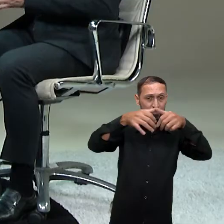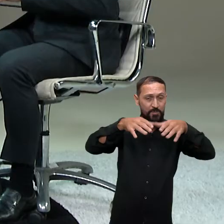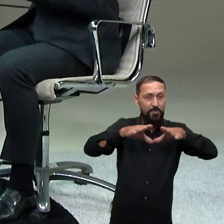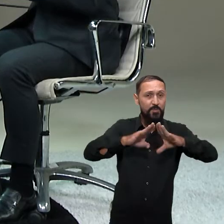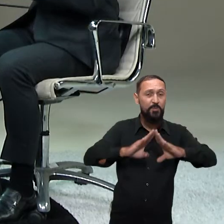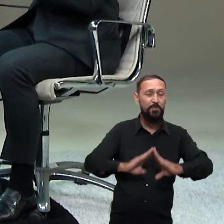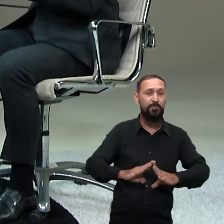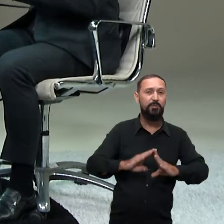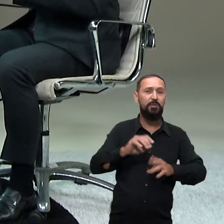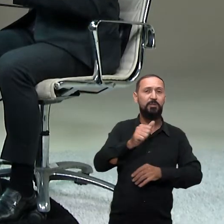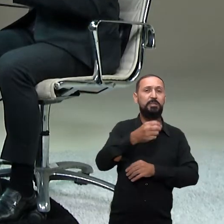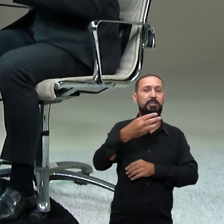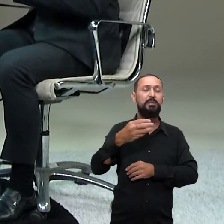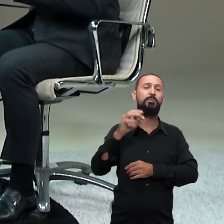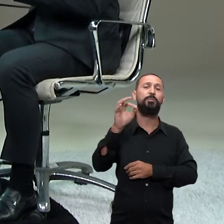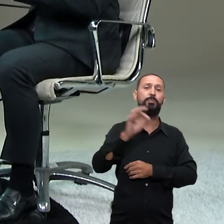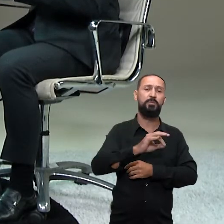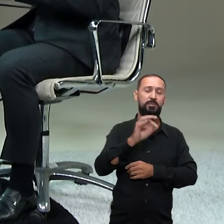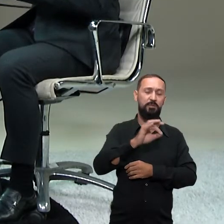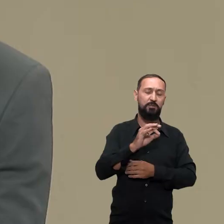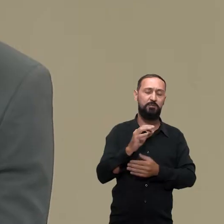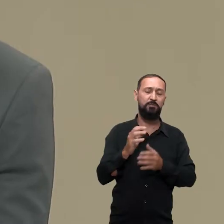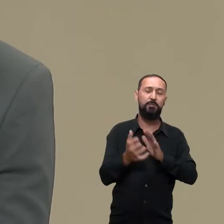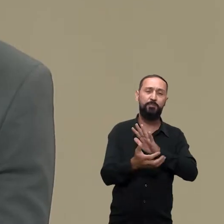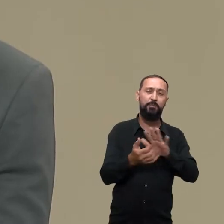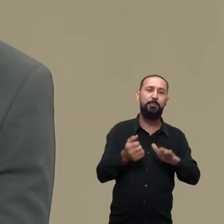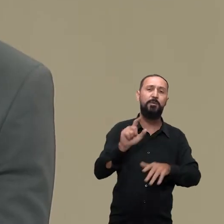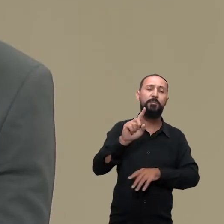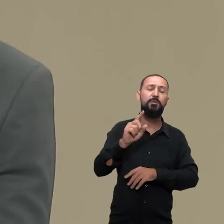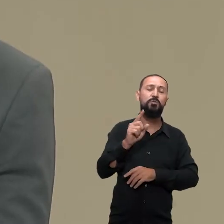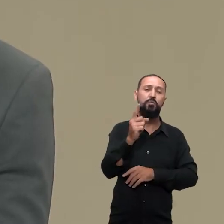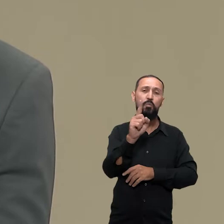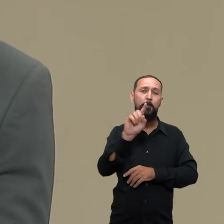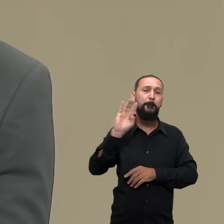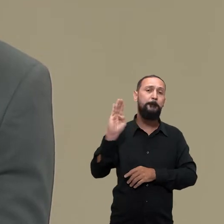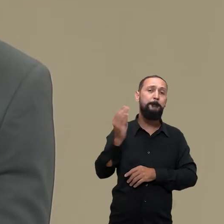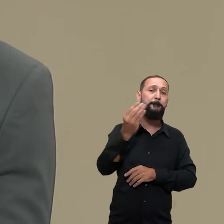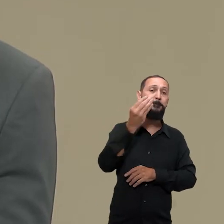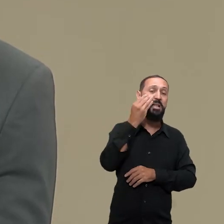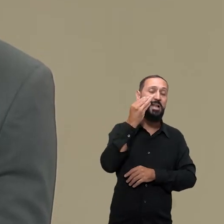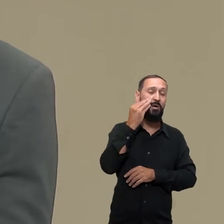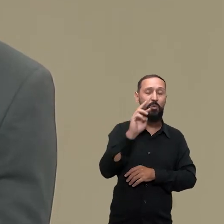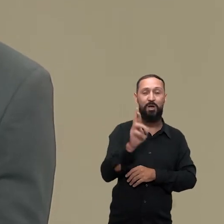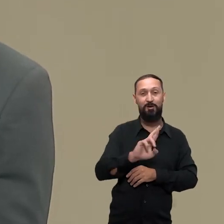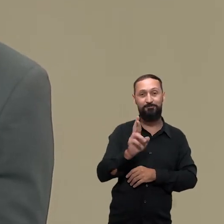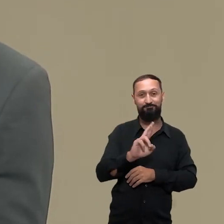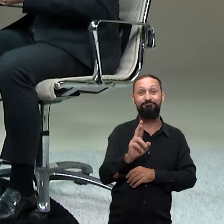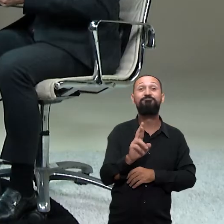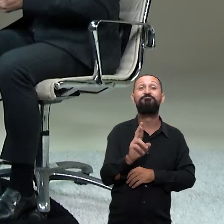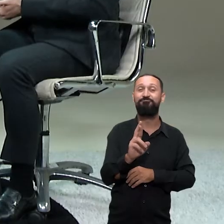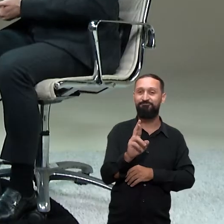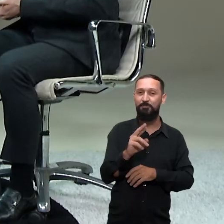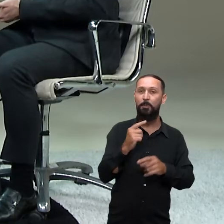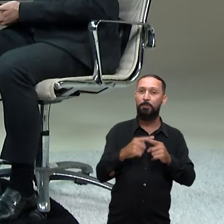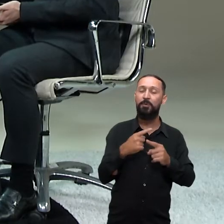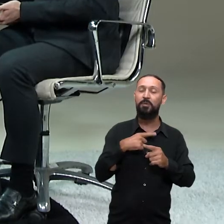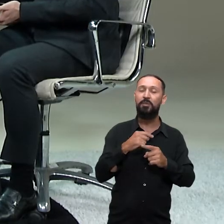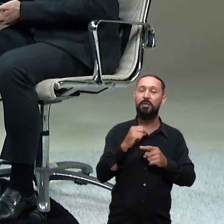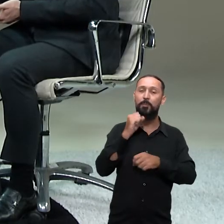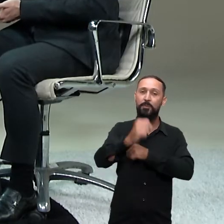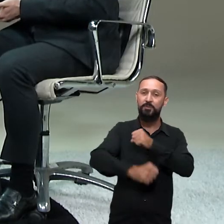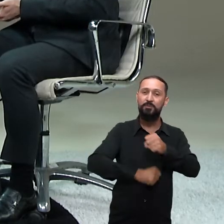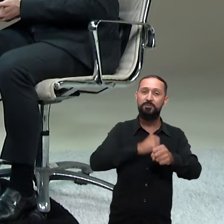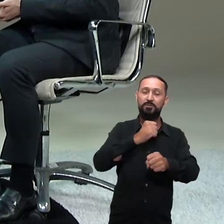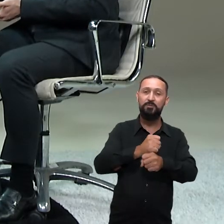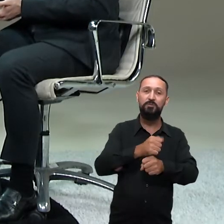Porque a gente, quando fala 13% da arrecadação, isso equivale a cerca de 1 bilhão e 200 milhões de reais. Levando em consideração que o orçamento